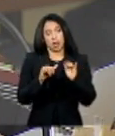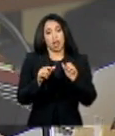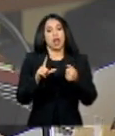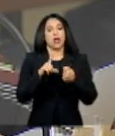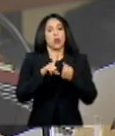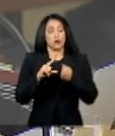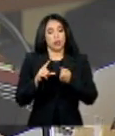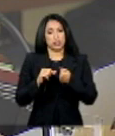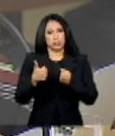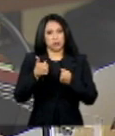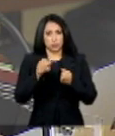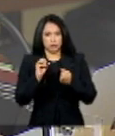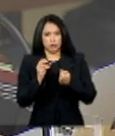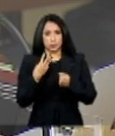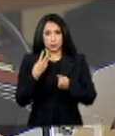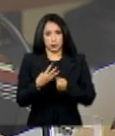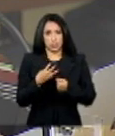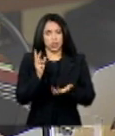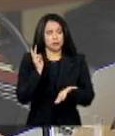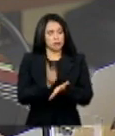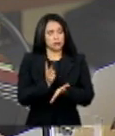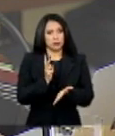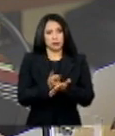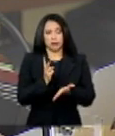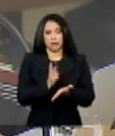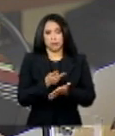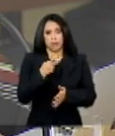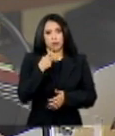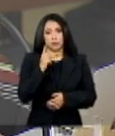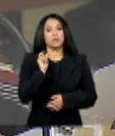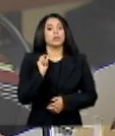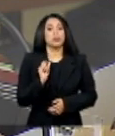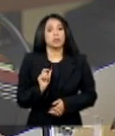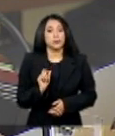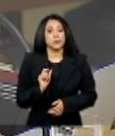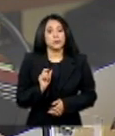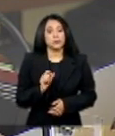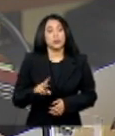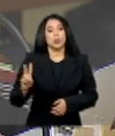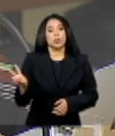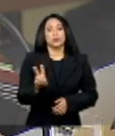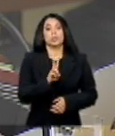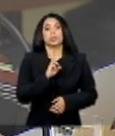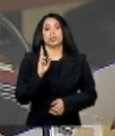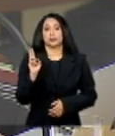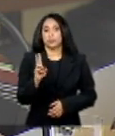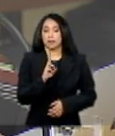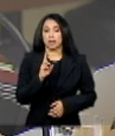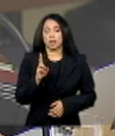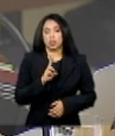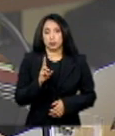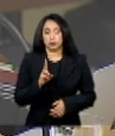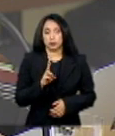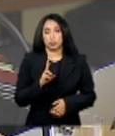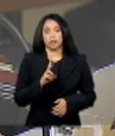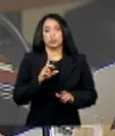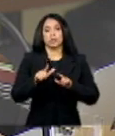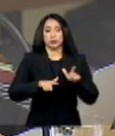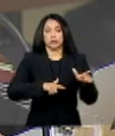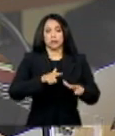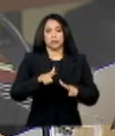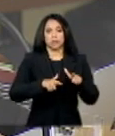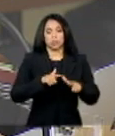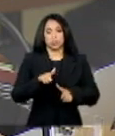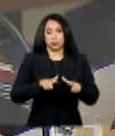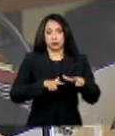a mesma resolução fala o artigo seguinte os valores dos serviços cobráveis estabelecidos